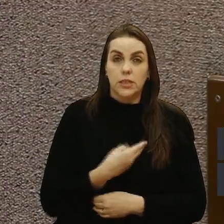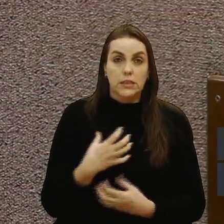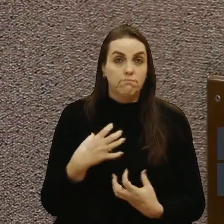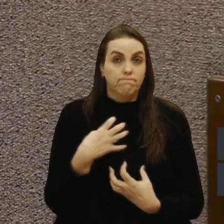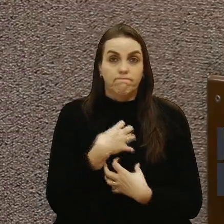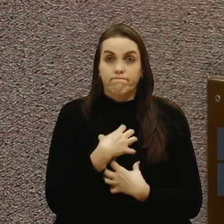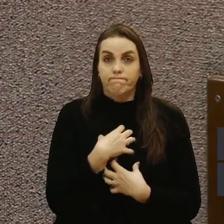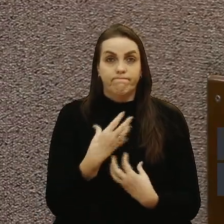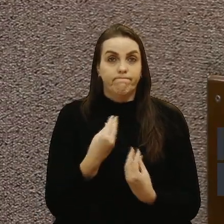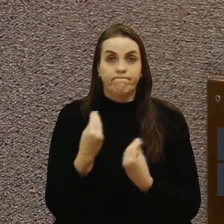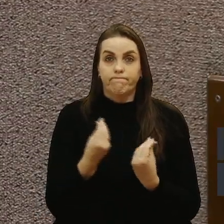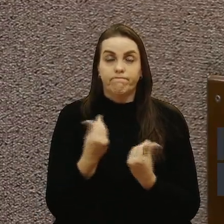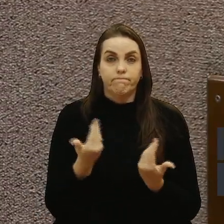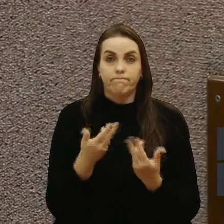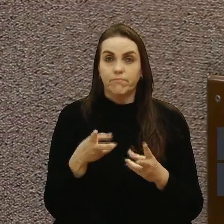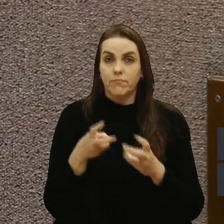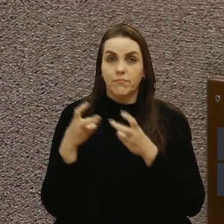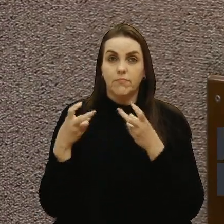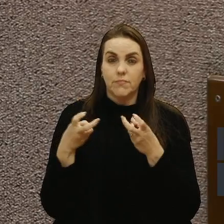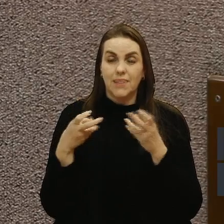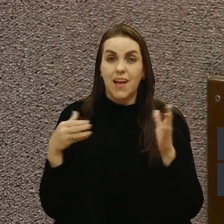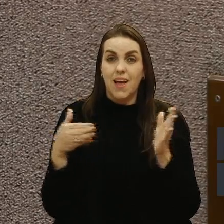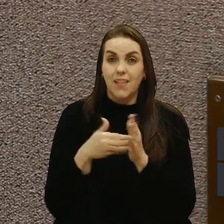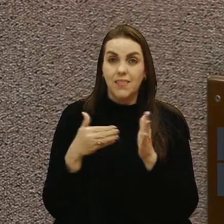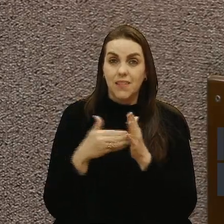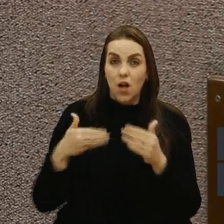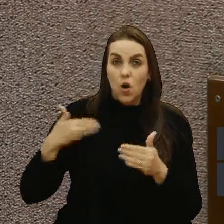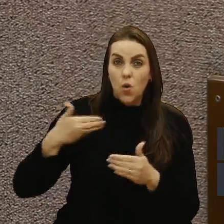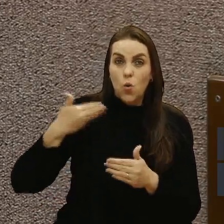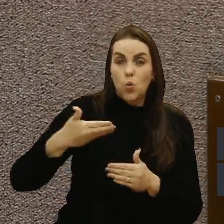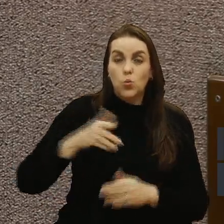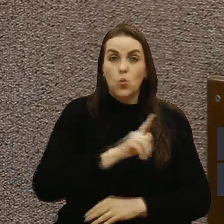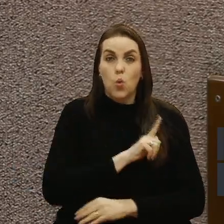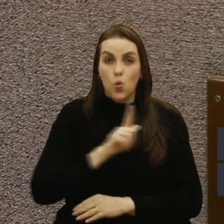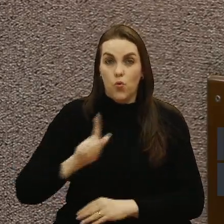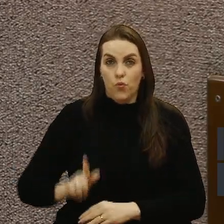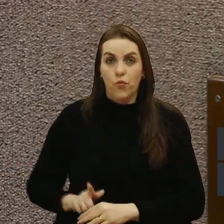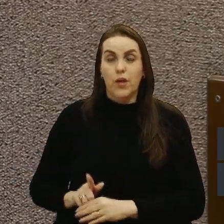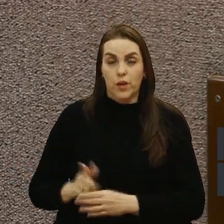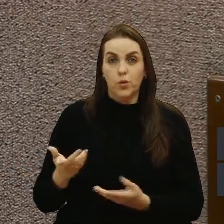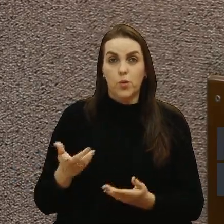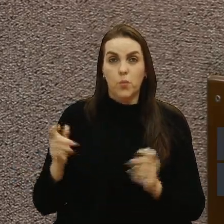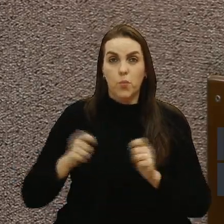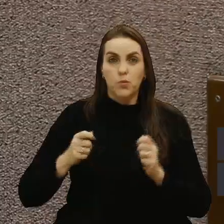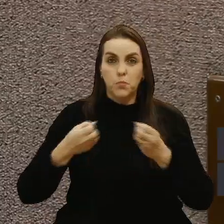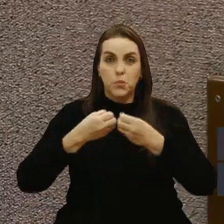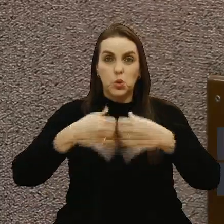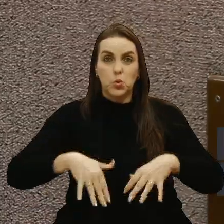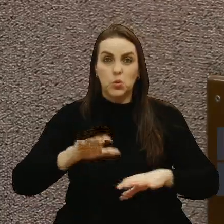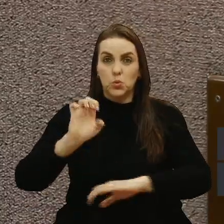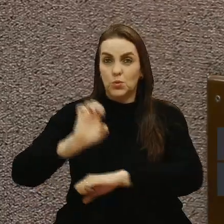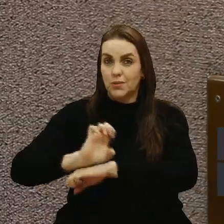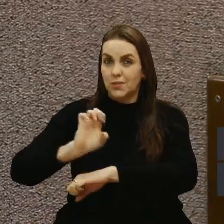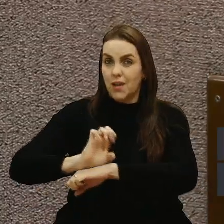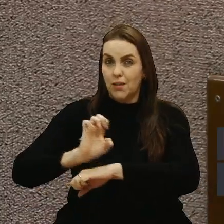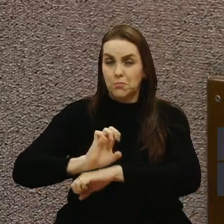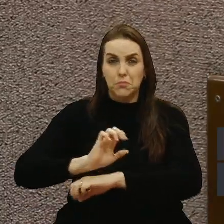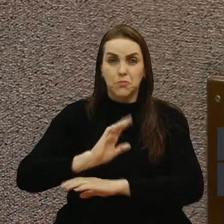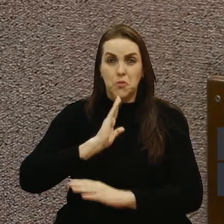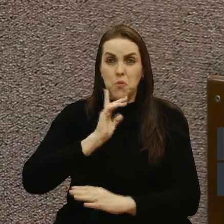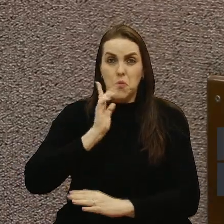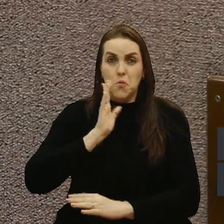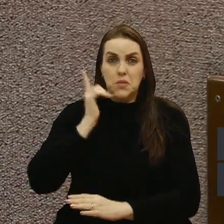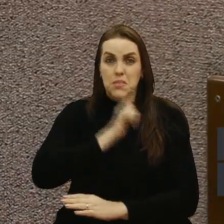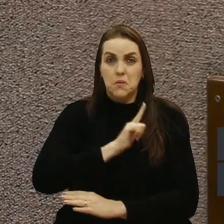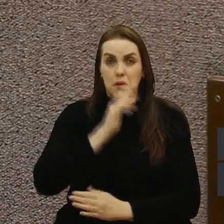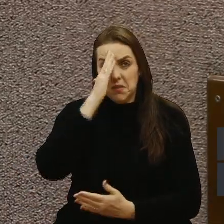né, em ver até onde um governador pode prejudicar um estado. É inacreditável. O único